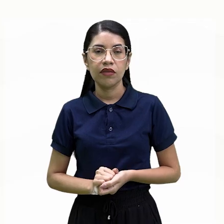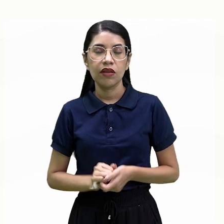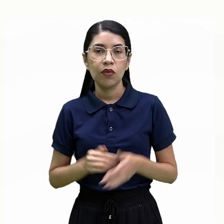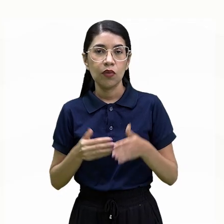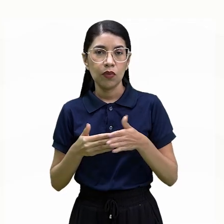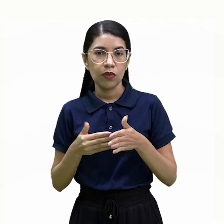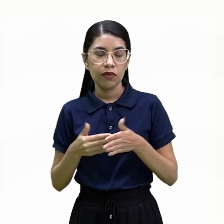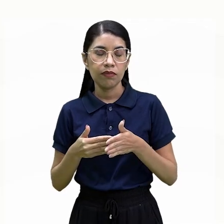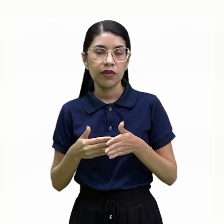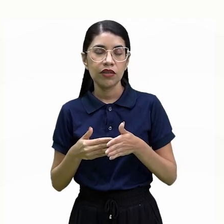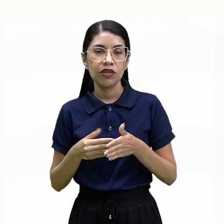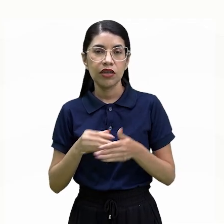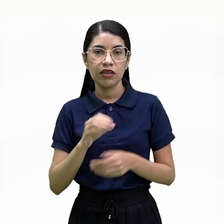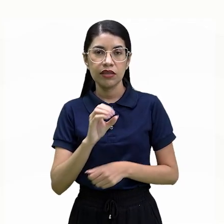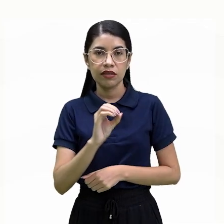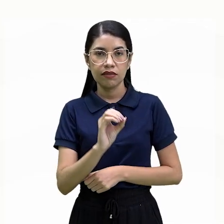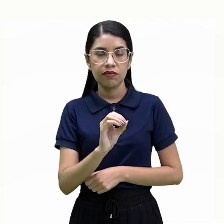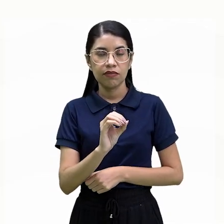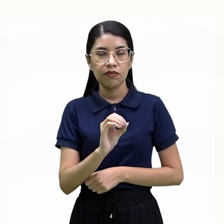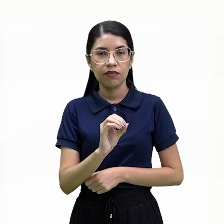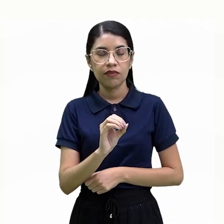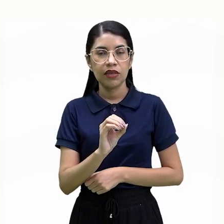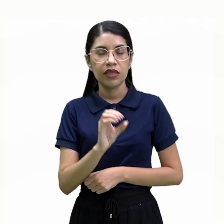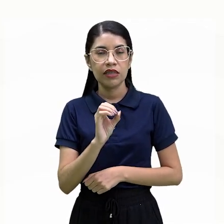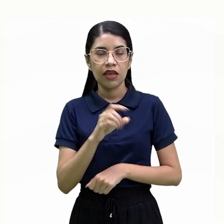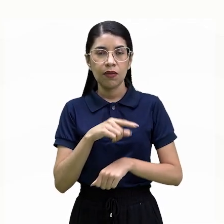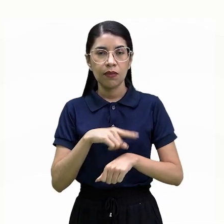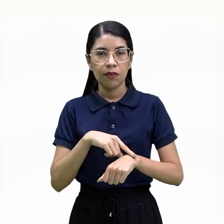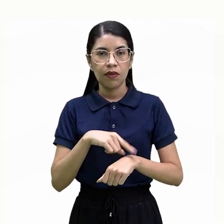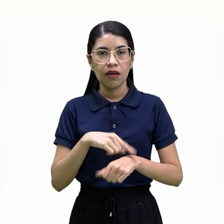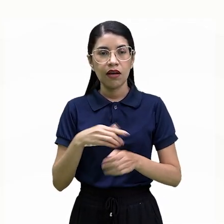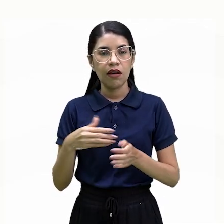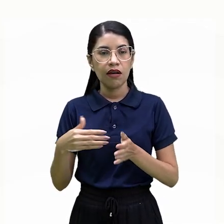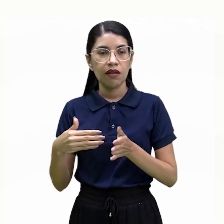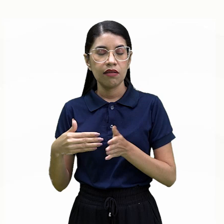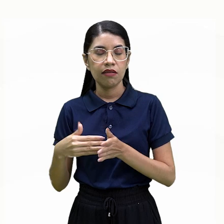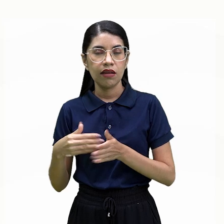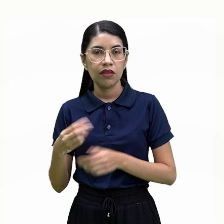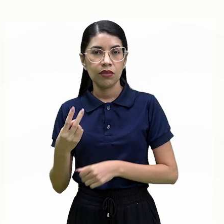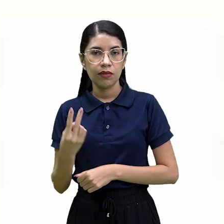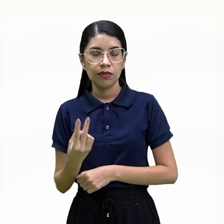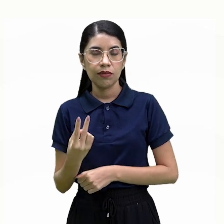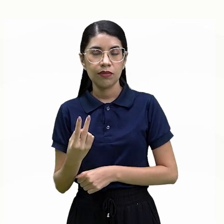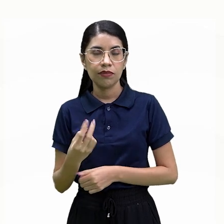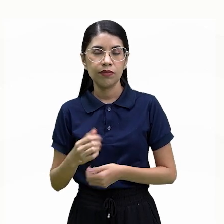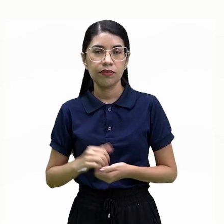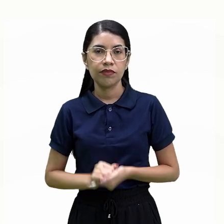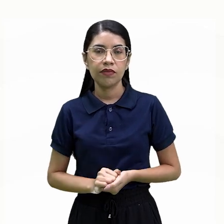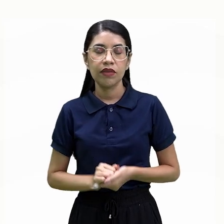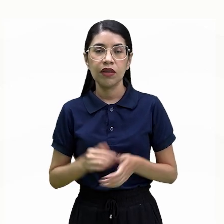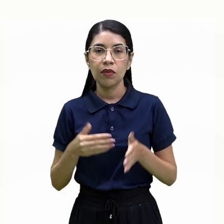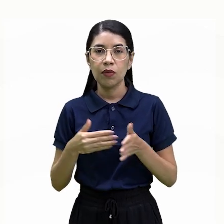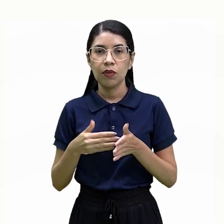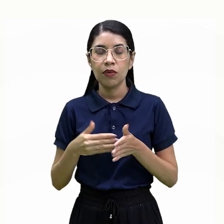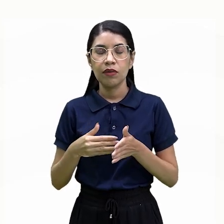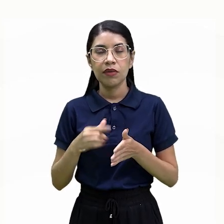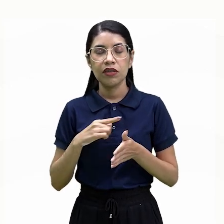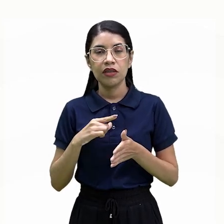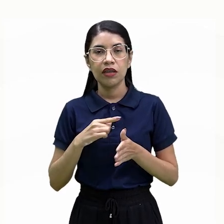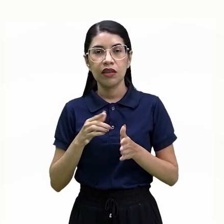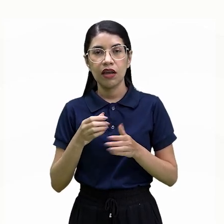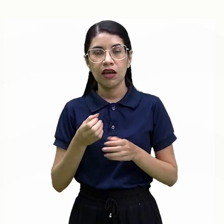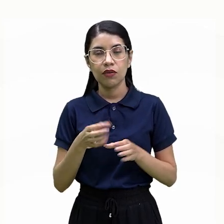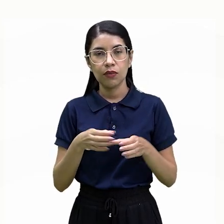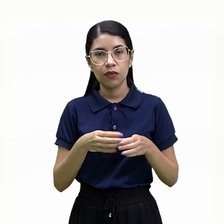limite inferior 0 horas. Então, ó, de 0, somando o intervalo 2. Ó, aqui é o limite superior da